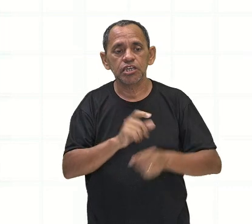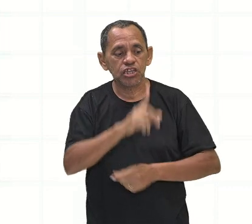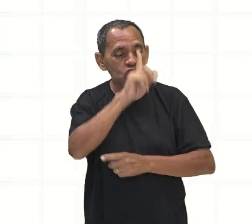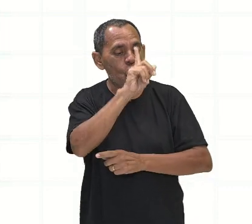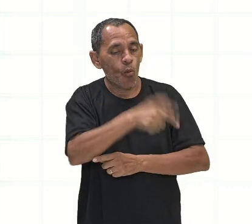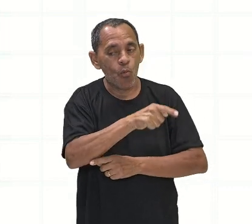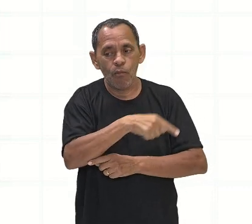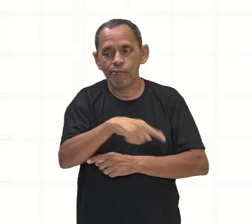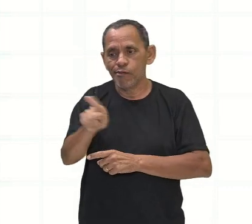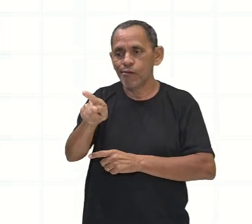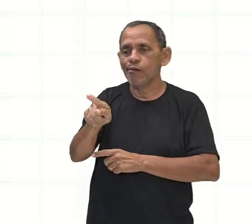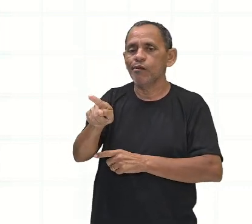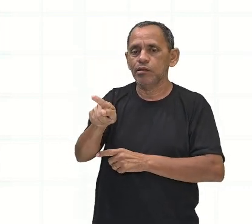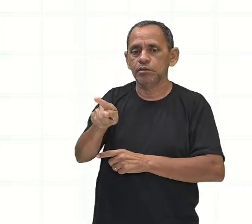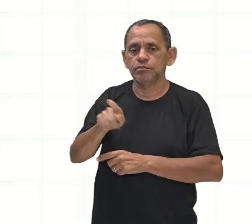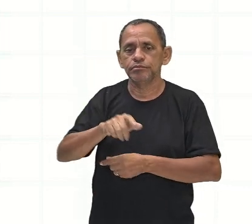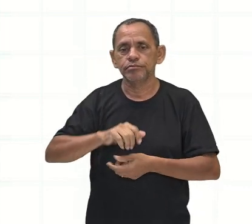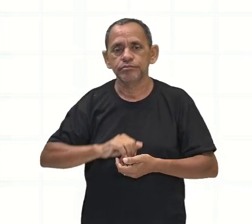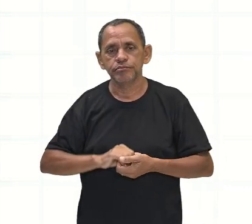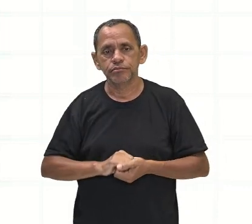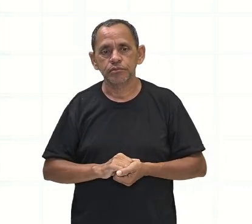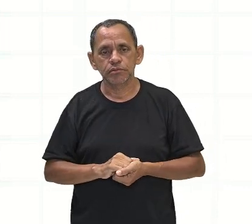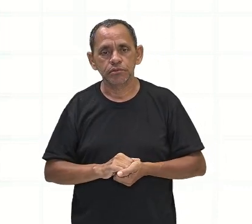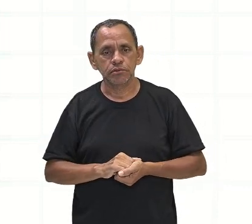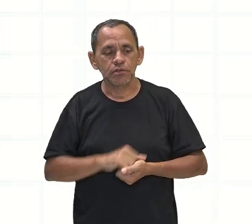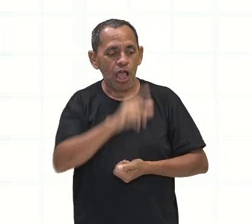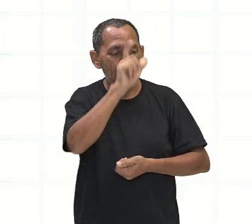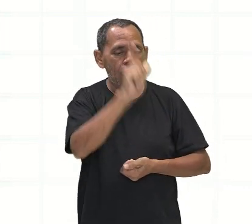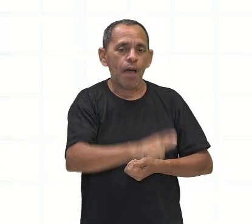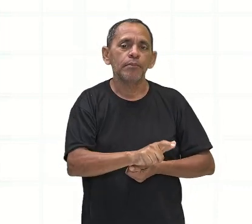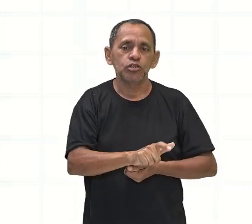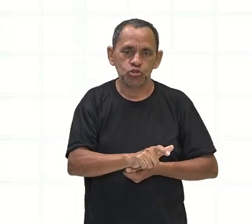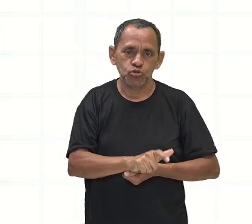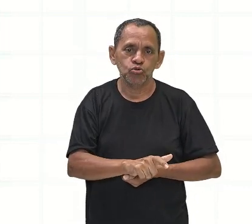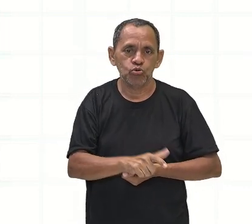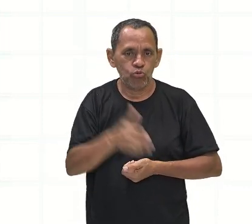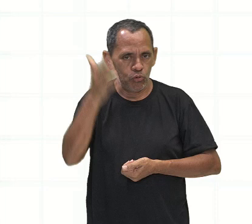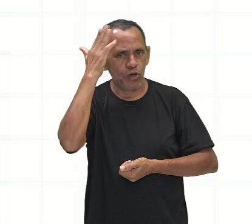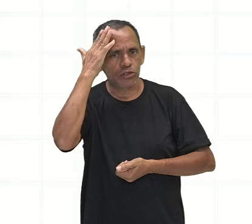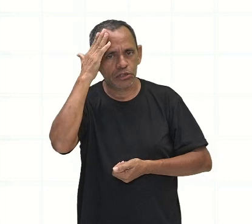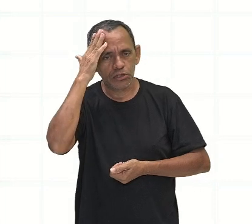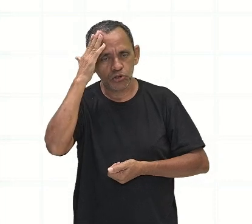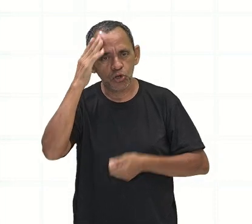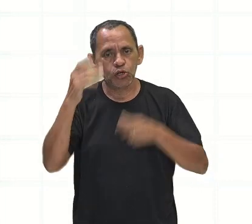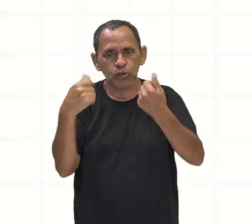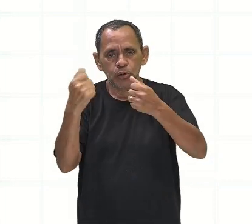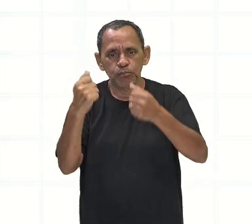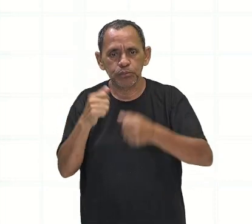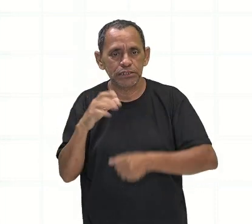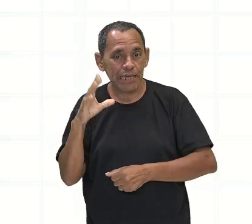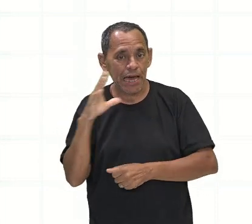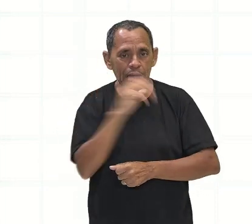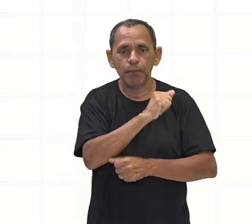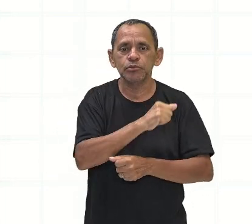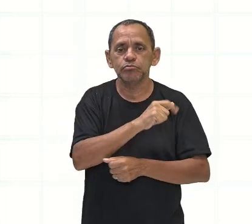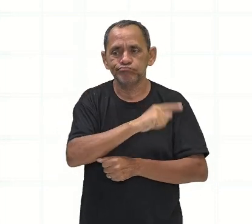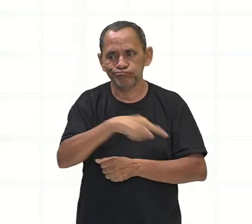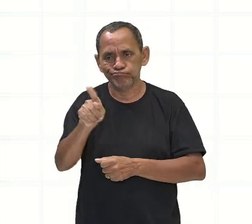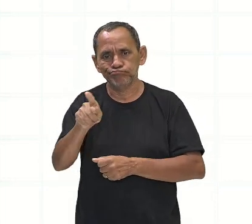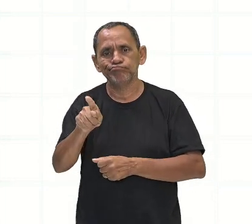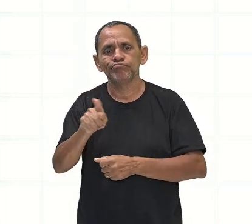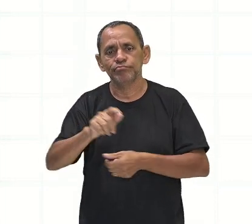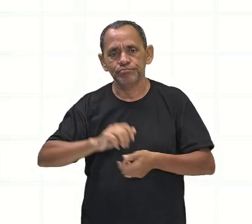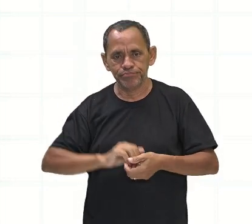que você se retire daqui, a pessoa vai entender que é para ela sair de imediato, né? Ela recebe uma ordem para sair dali